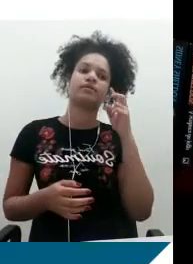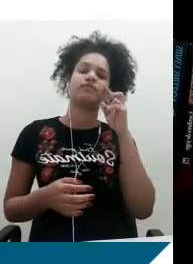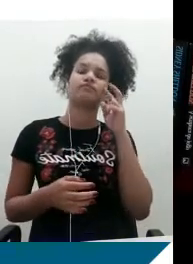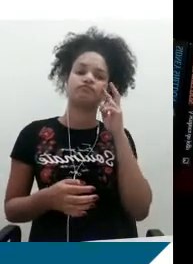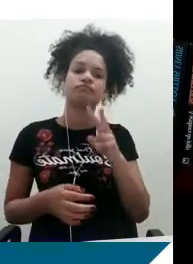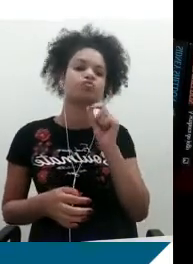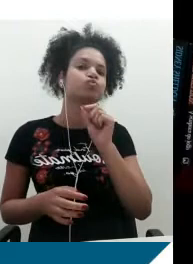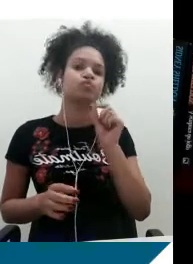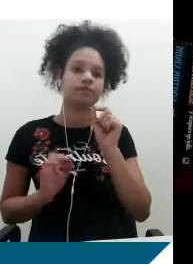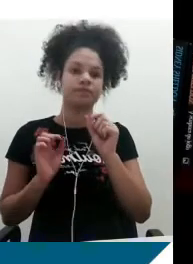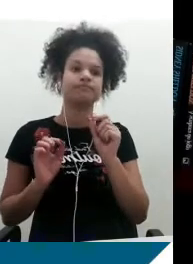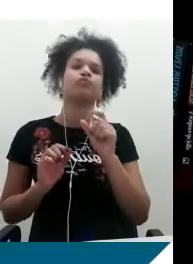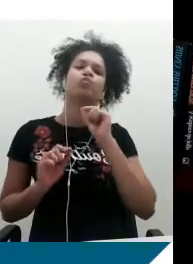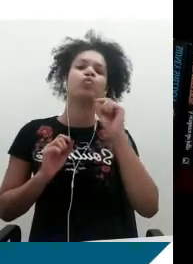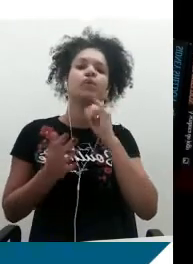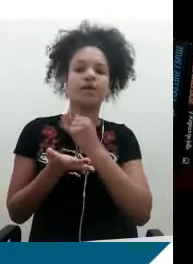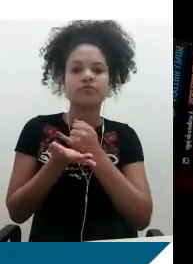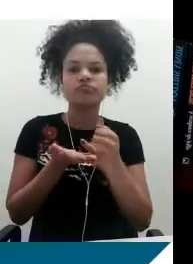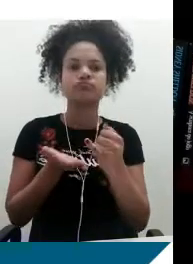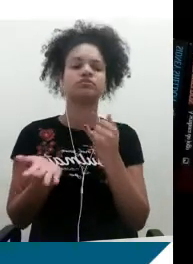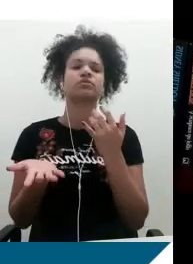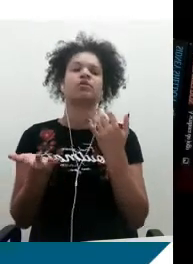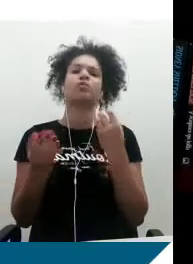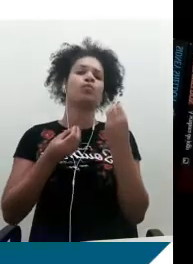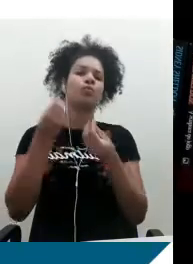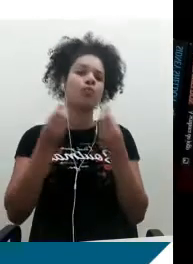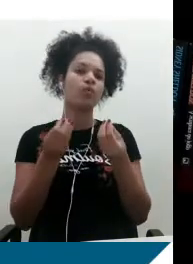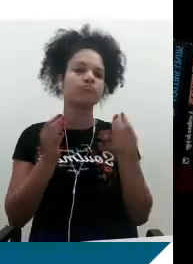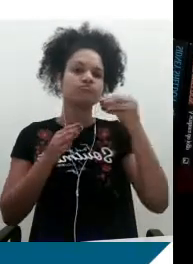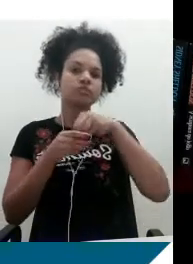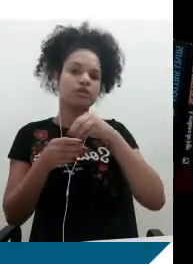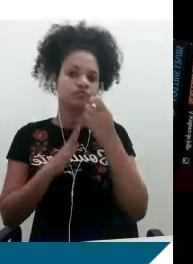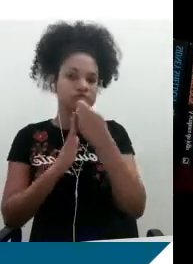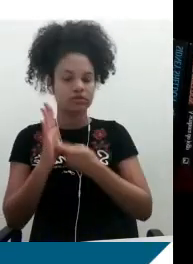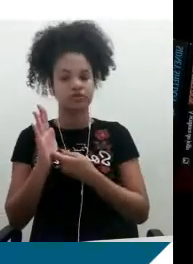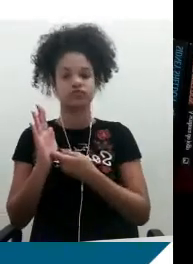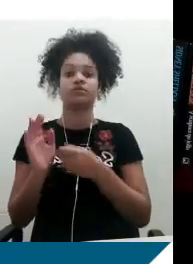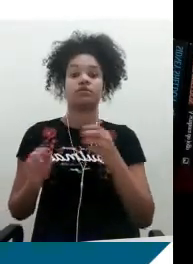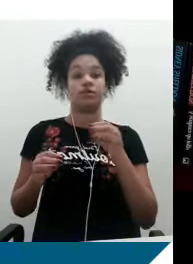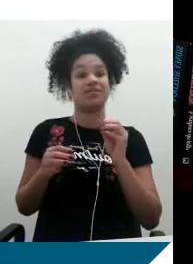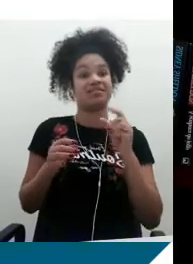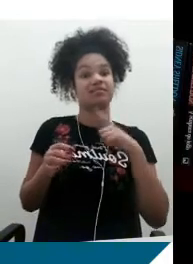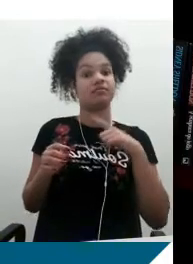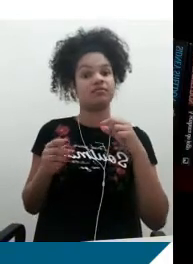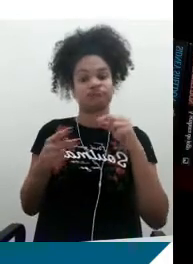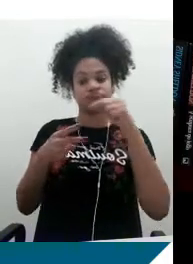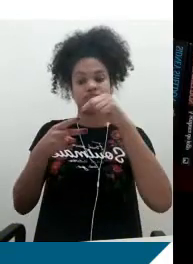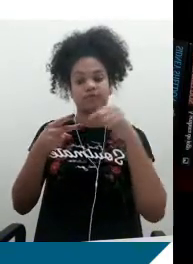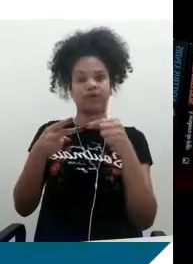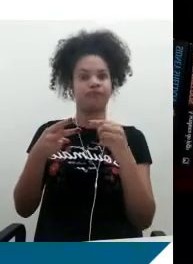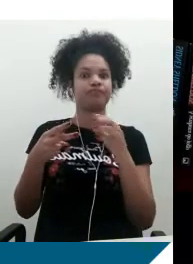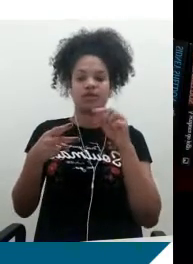do texto dissertativo, e eu apresentei para vocês as duas partes internas da introdução, que são,